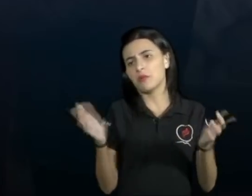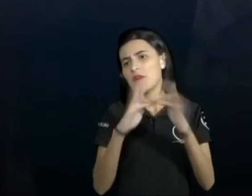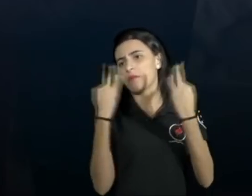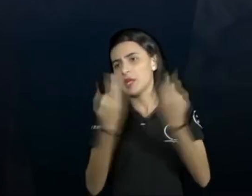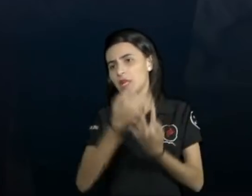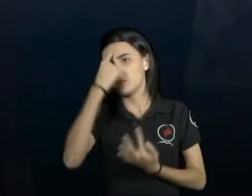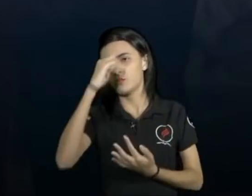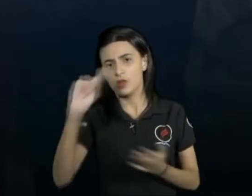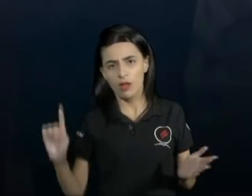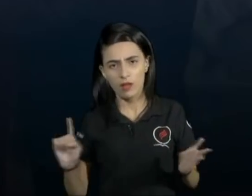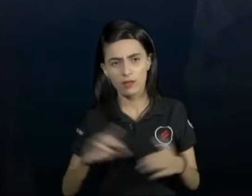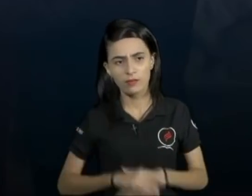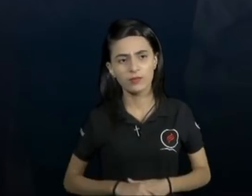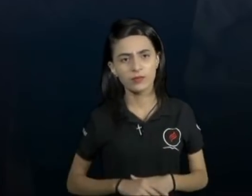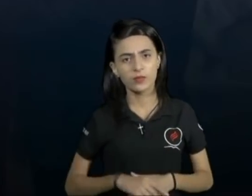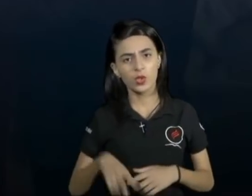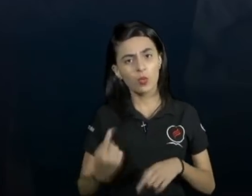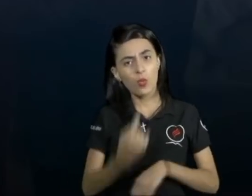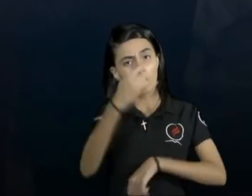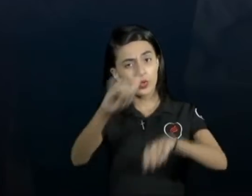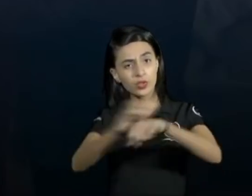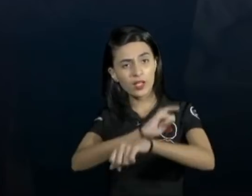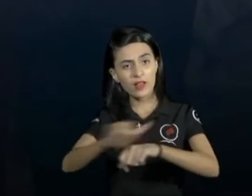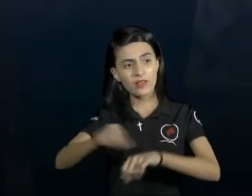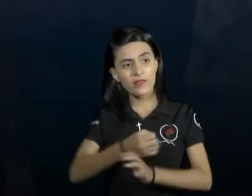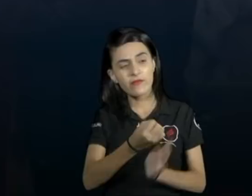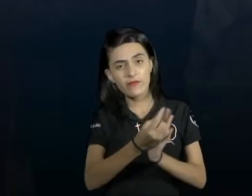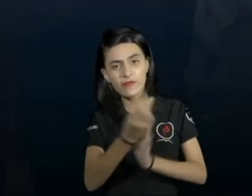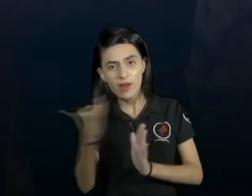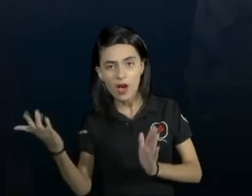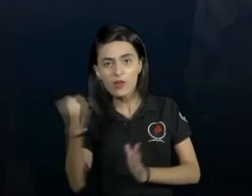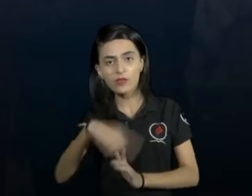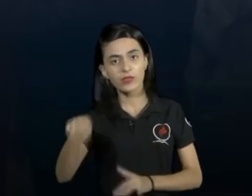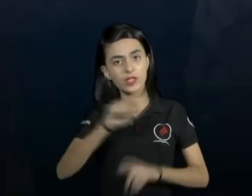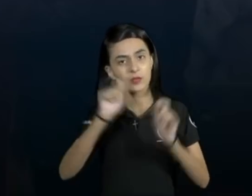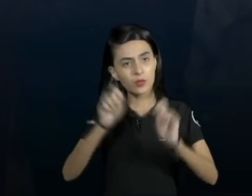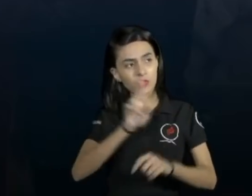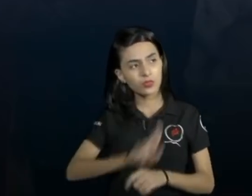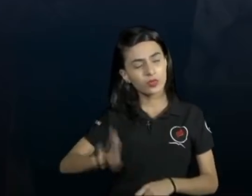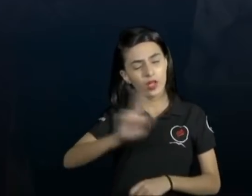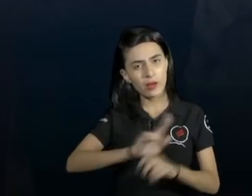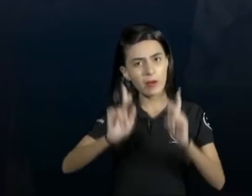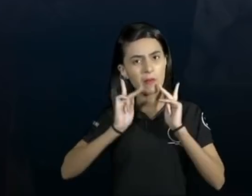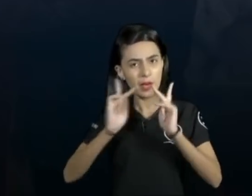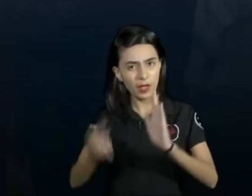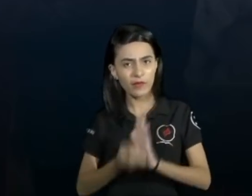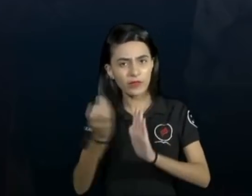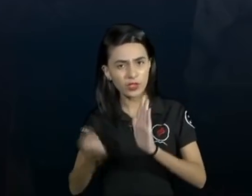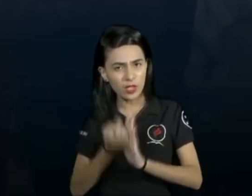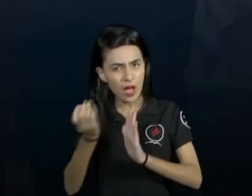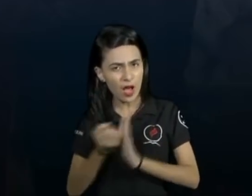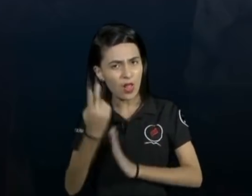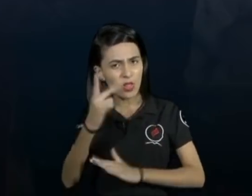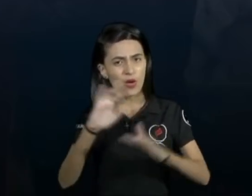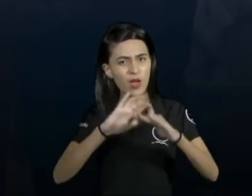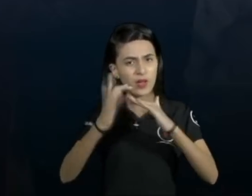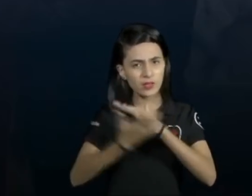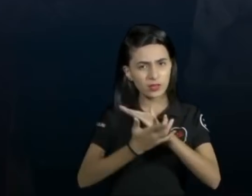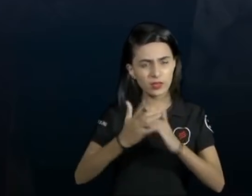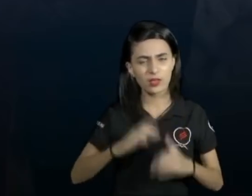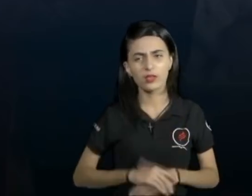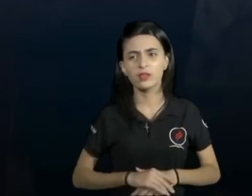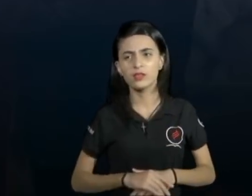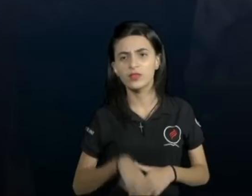com quem como uma das estratégias Entre várias que você pode utilizar para pregar o Evangelho suas redes sociais